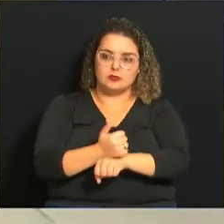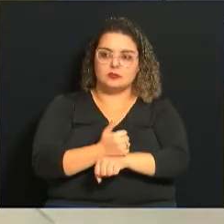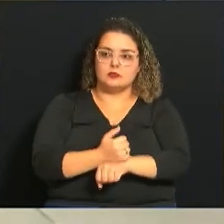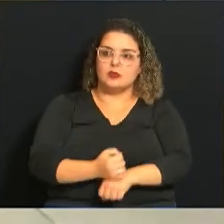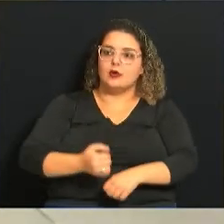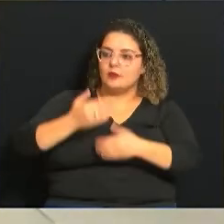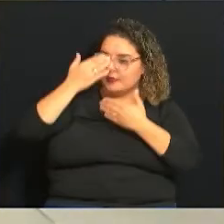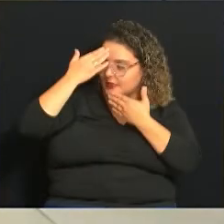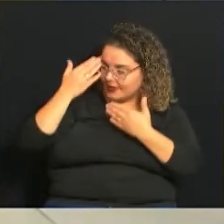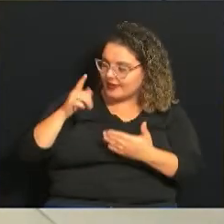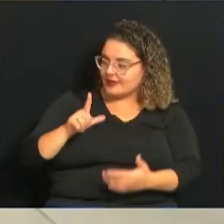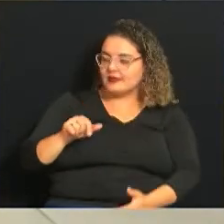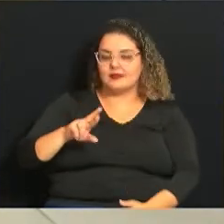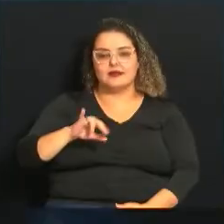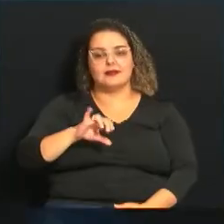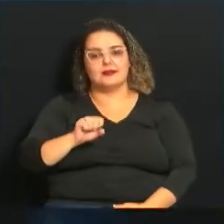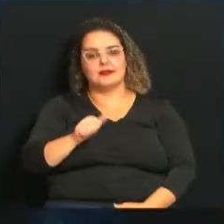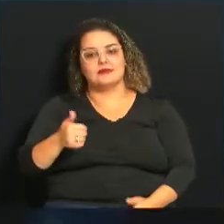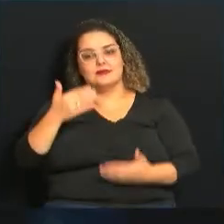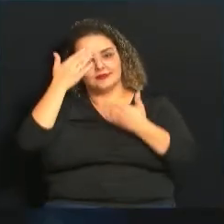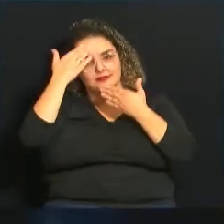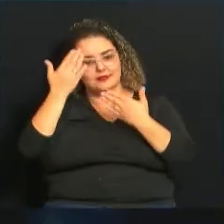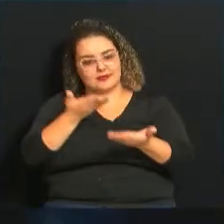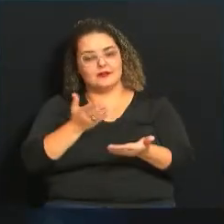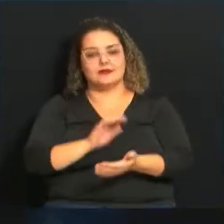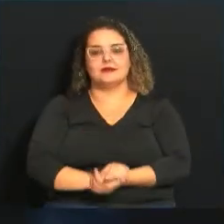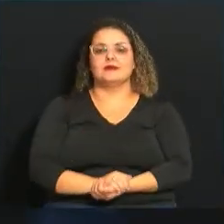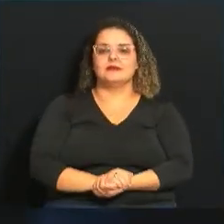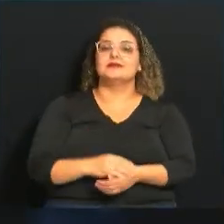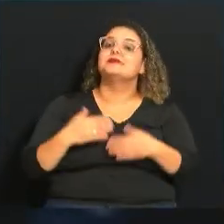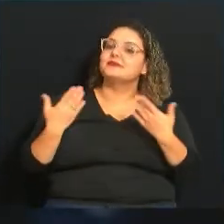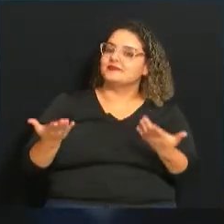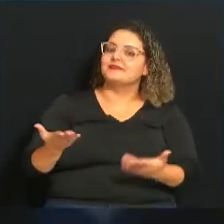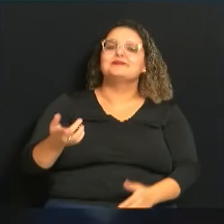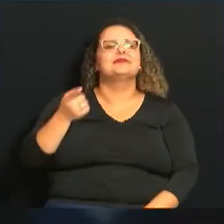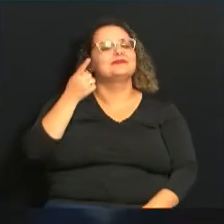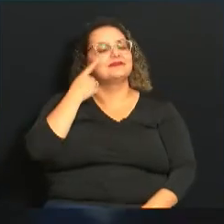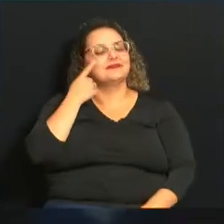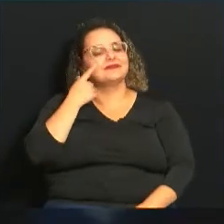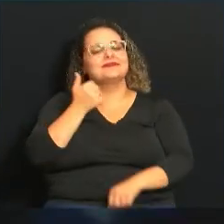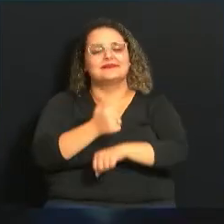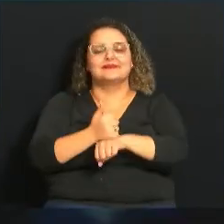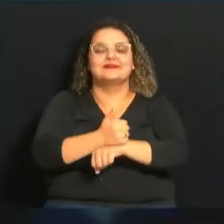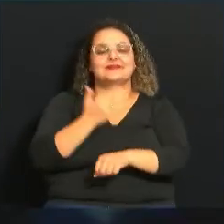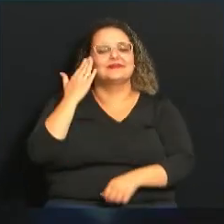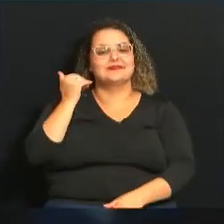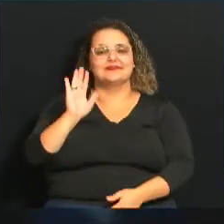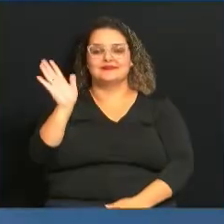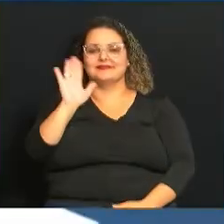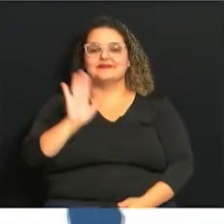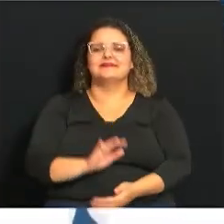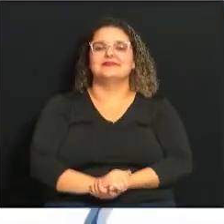Larissa, obrigado, viu? Para você. É isso aí, pessoal, já sabe, né? Se liga na profissão.